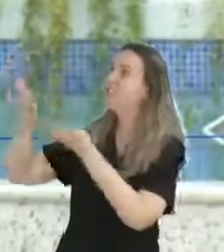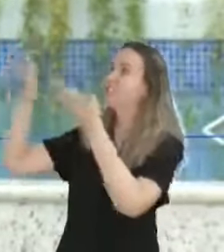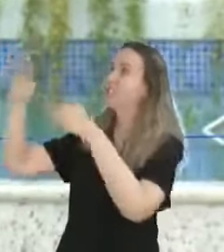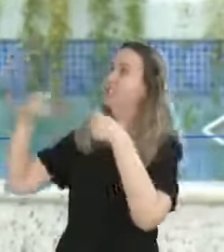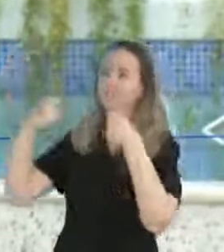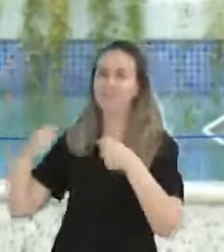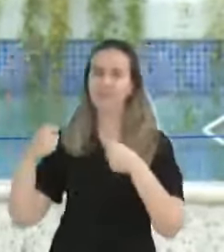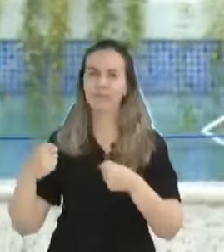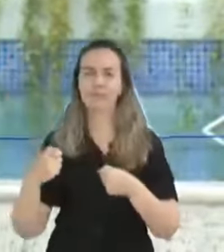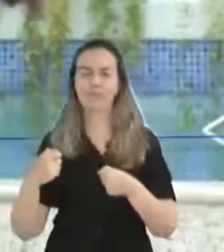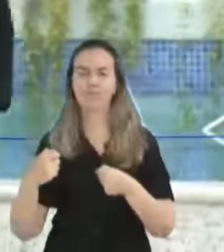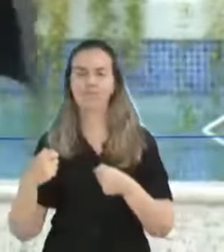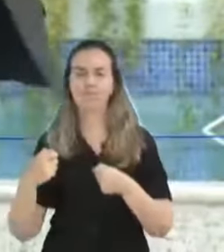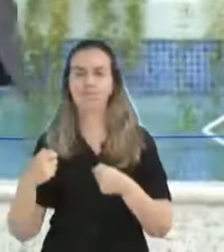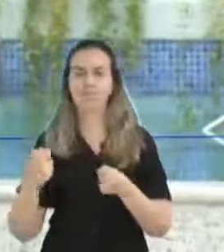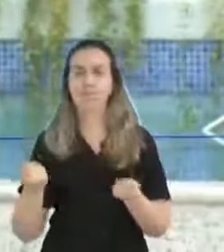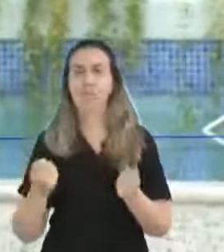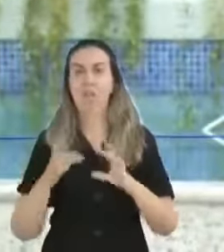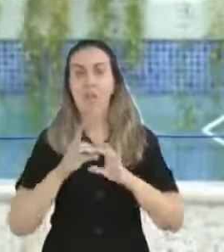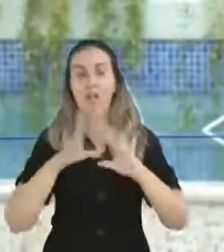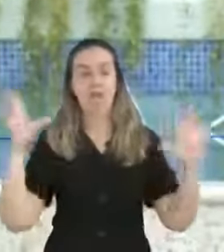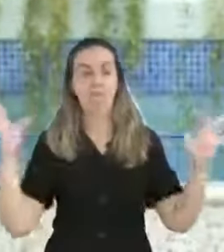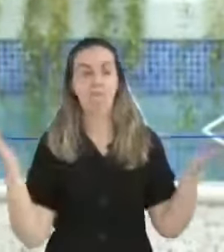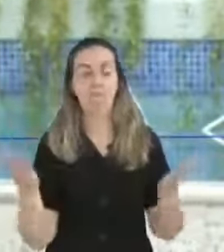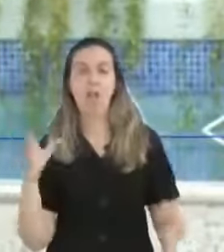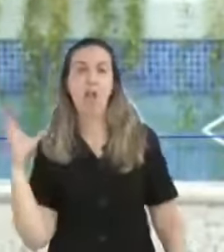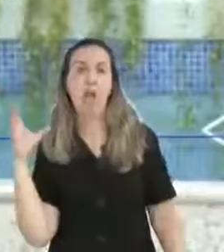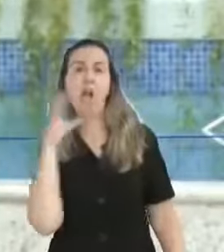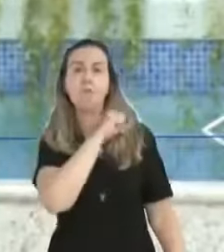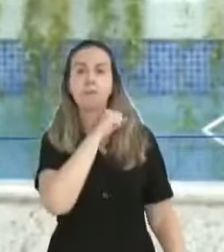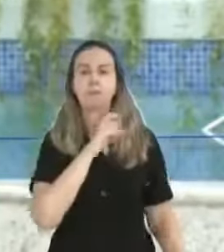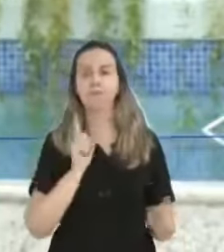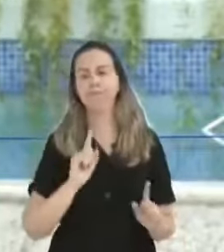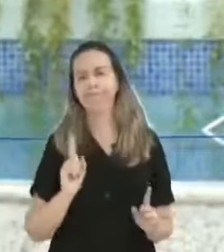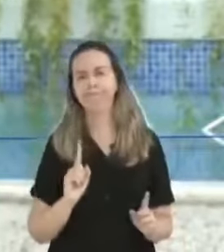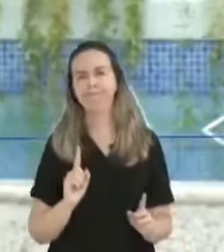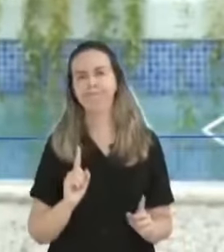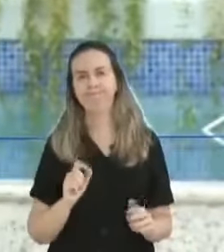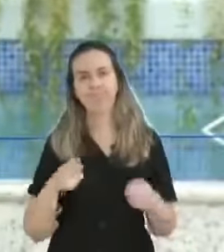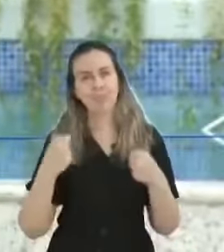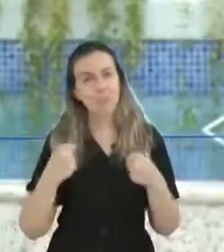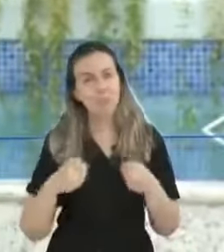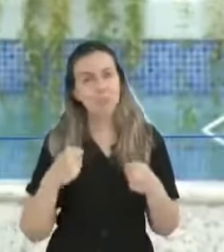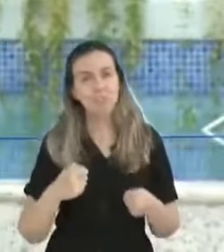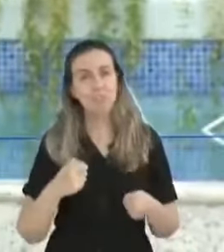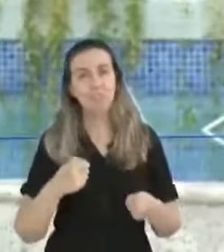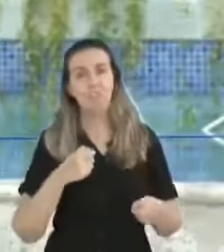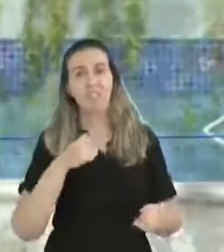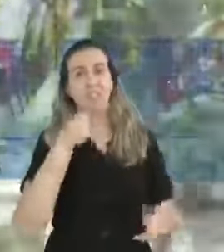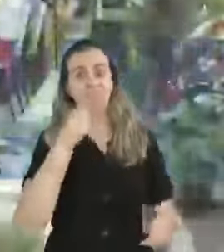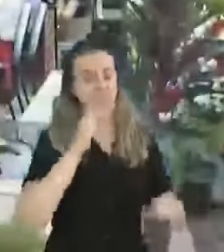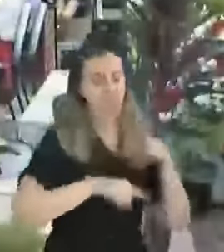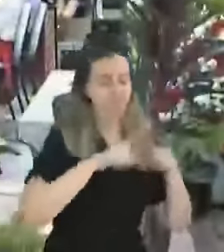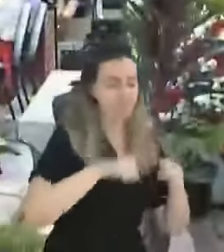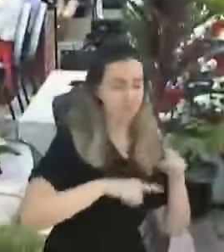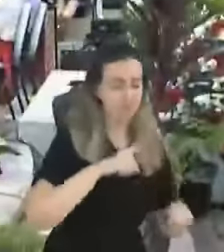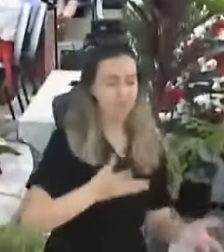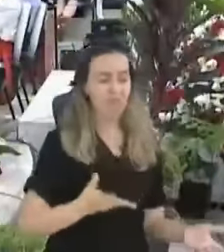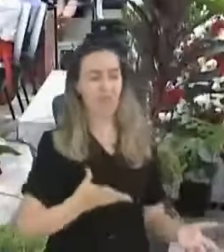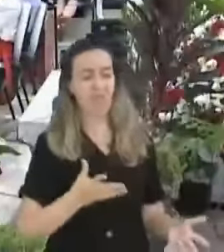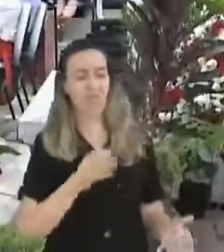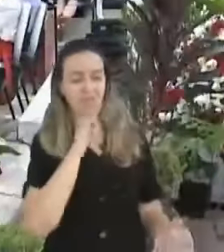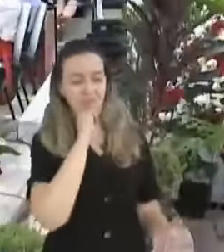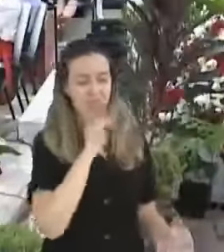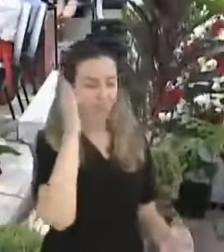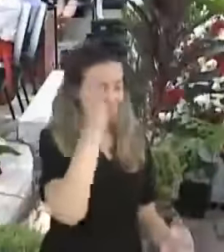Não existe libertação automática. Quantas pessoas que ainda não se converteu dos palavrões que falam pela sua